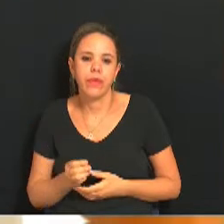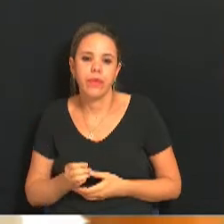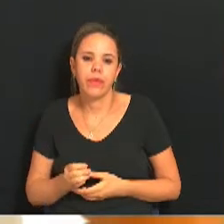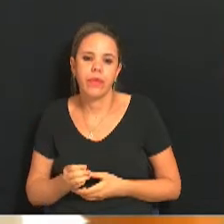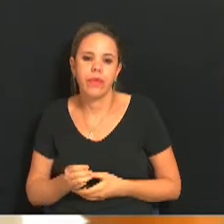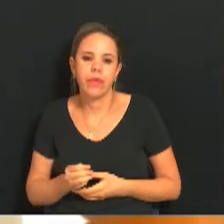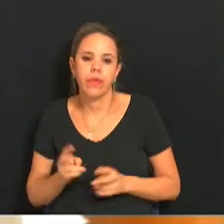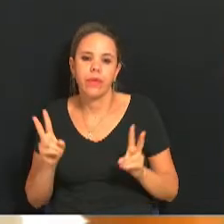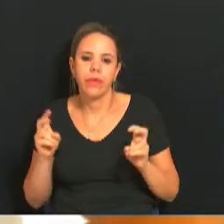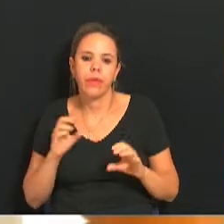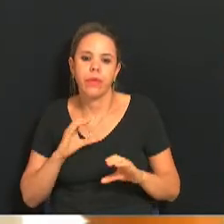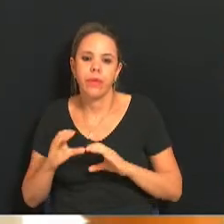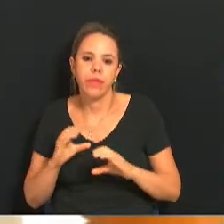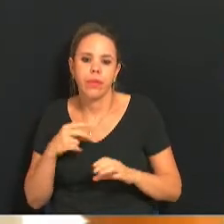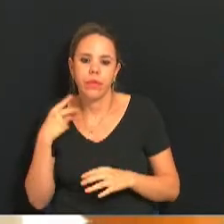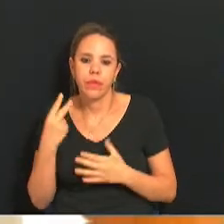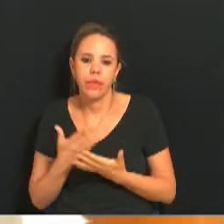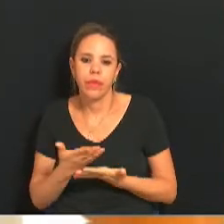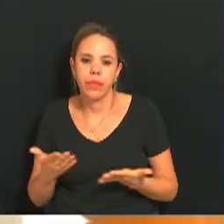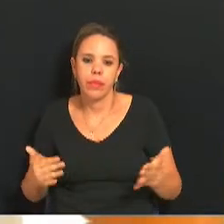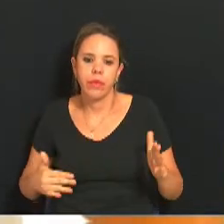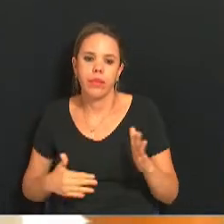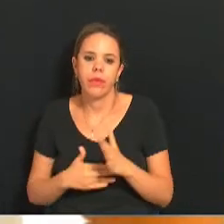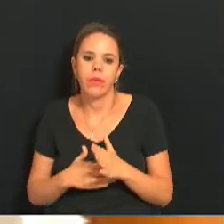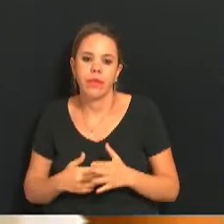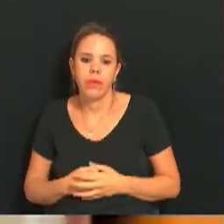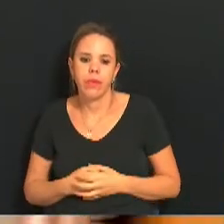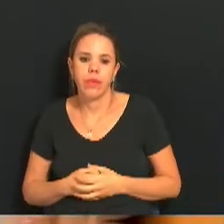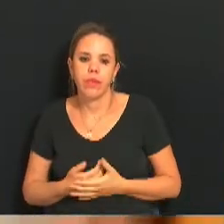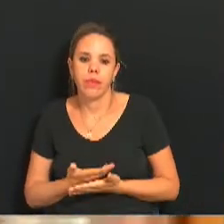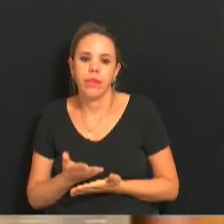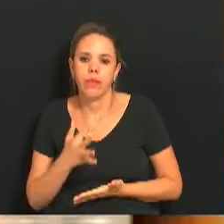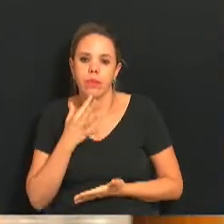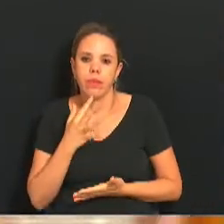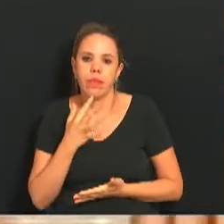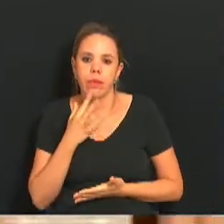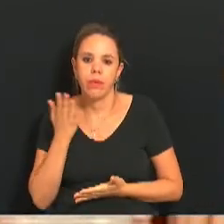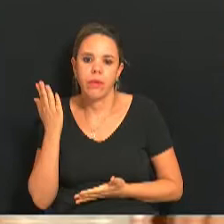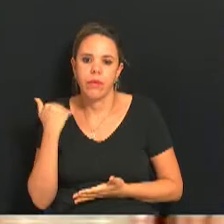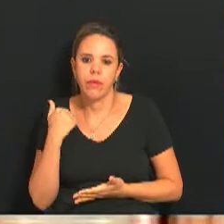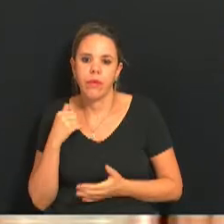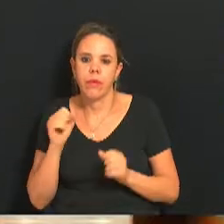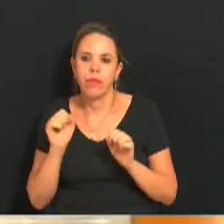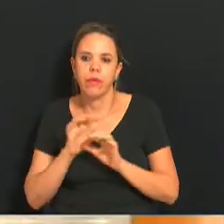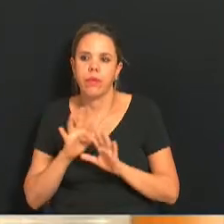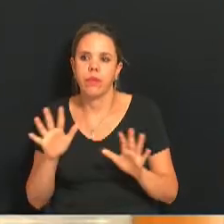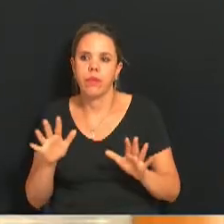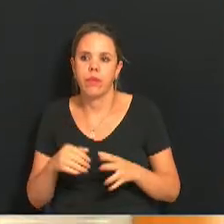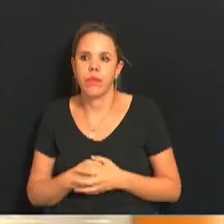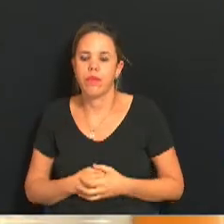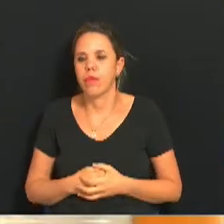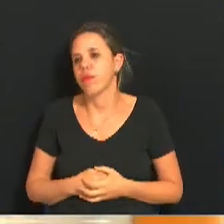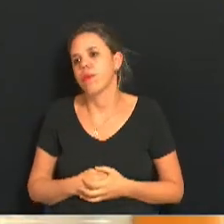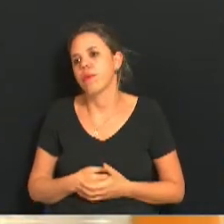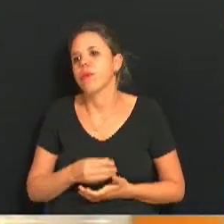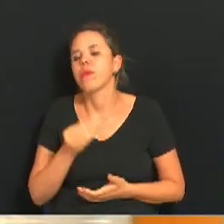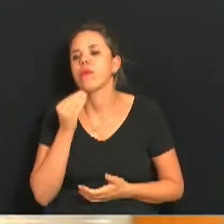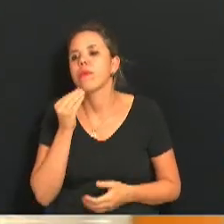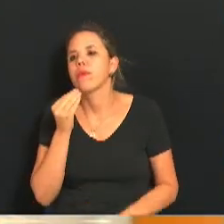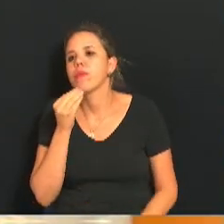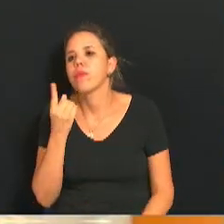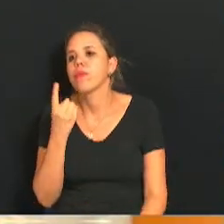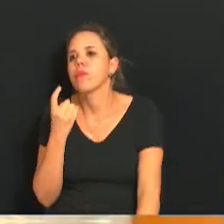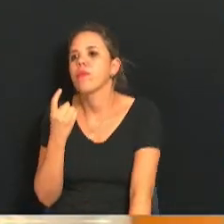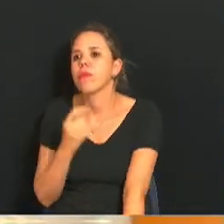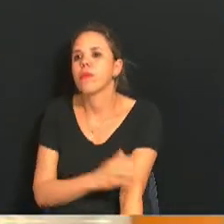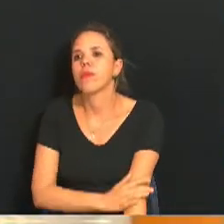relação com alguns vereadores da câmara vocês me conhecem estado da minha transparência é uma oportunidade única